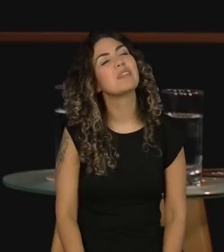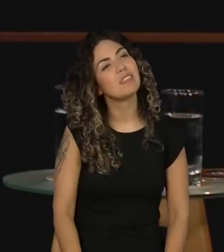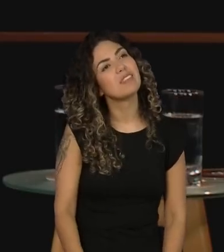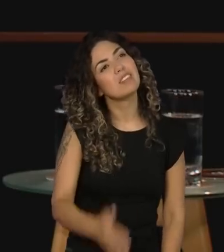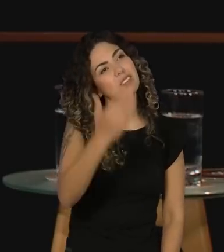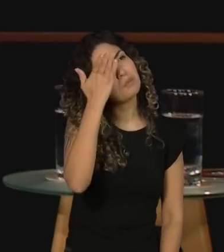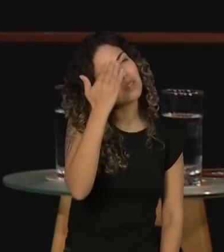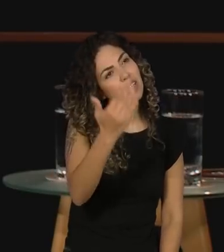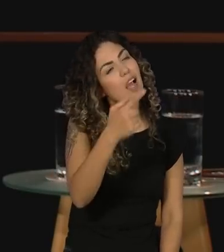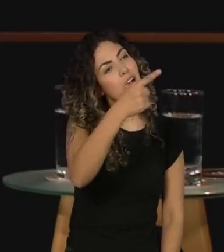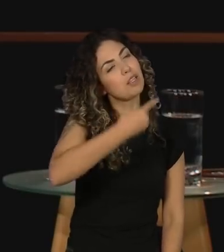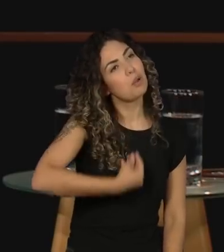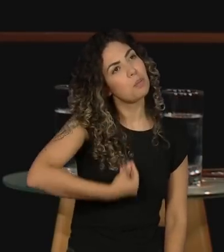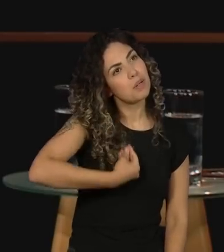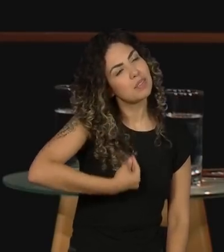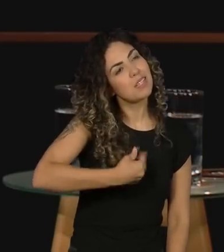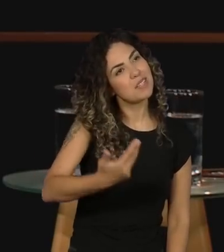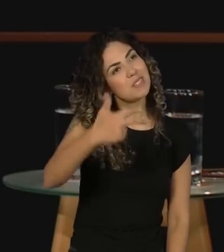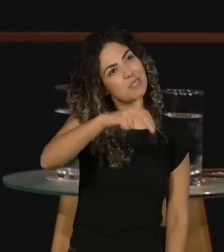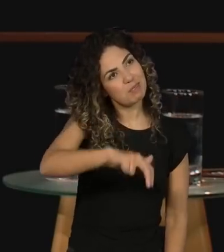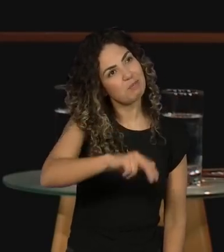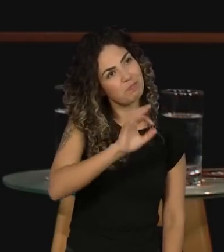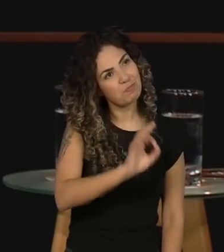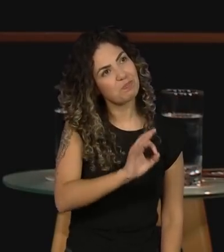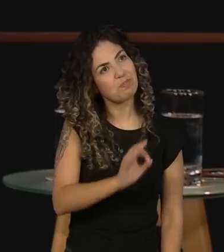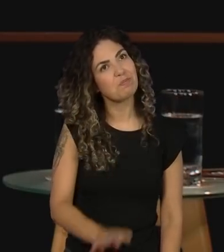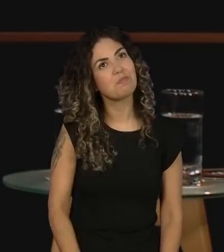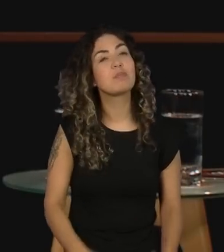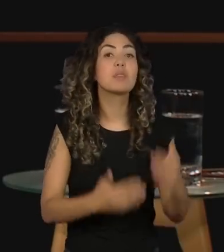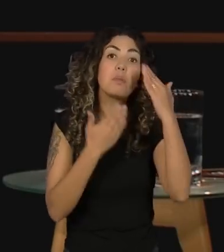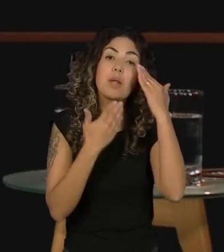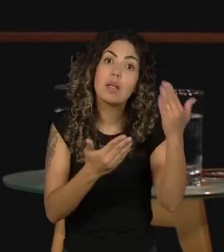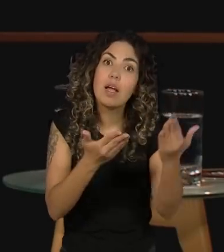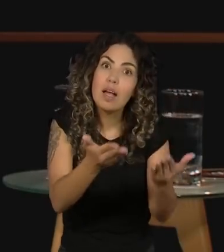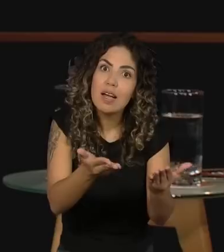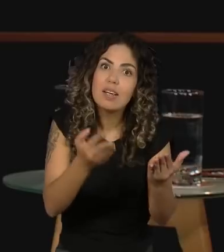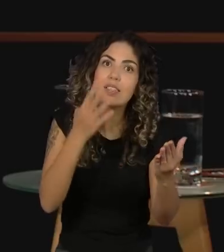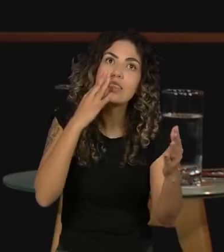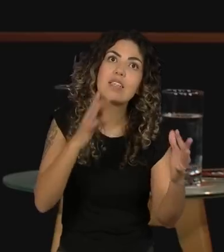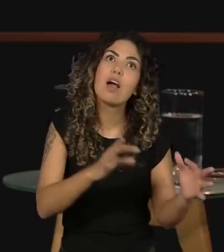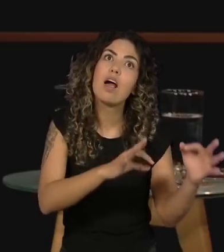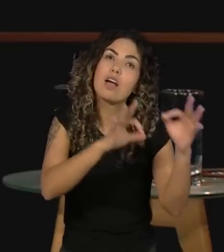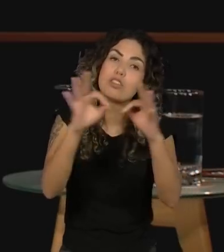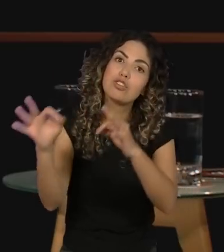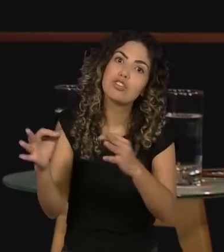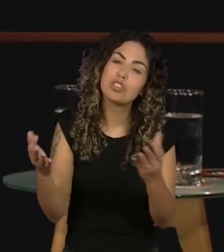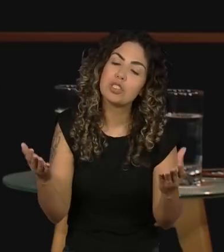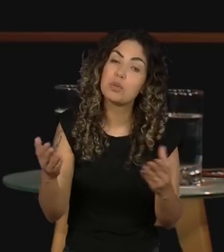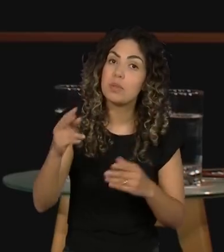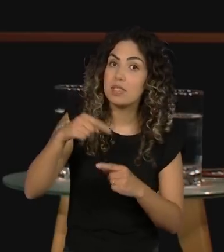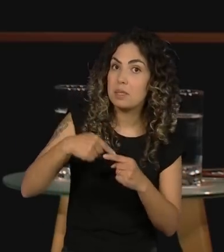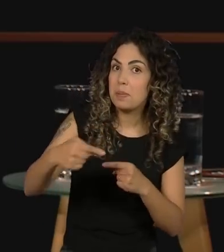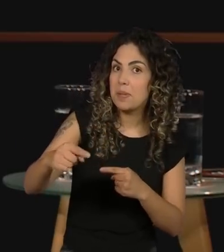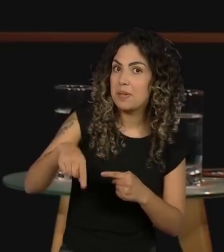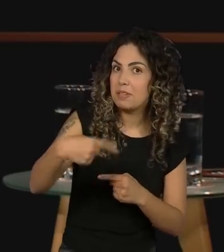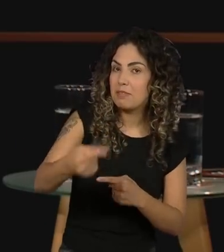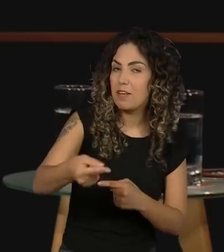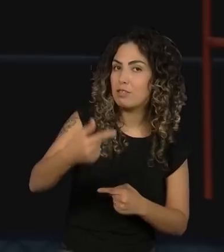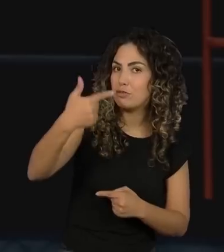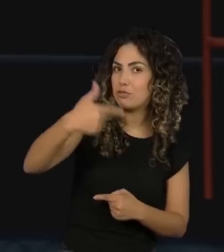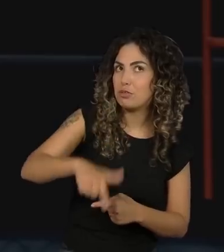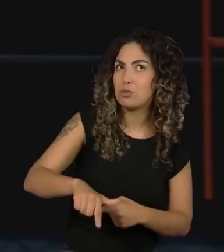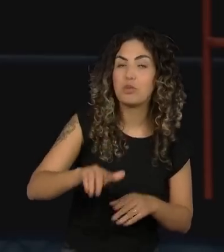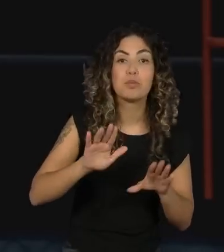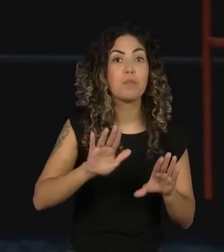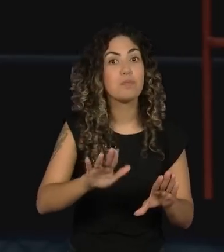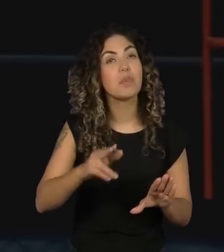Obrigado, Clarice, pela sua presença aqui no nosso programa, tá? Obrigado a todos também que acompanharam até agora. A gente volta na semana que vem.